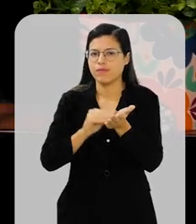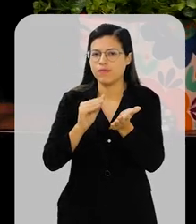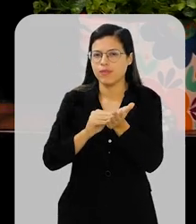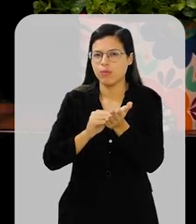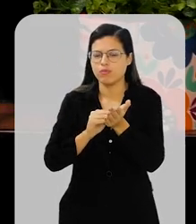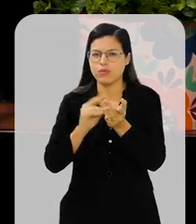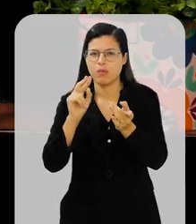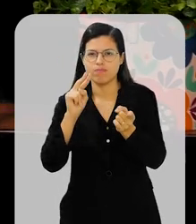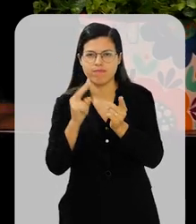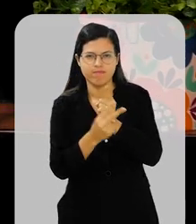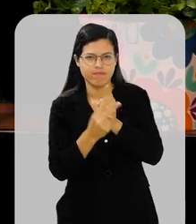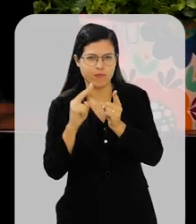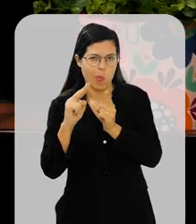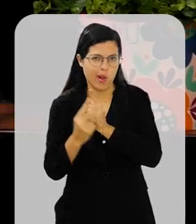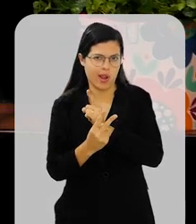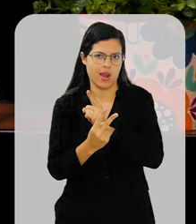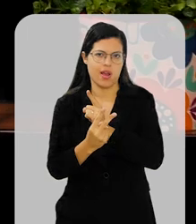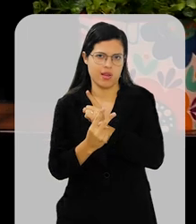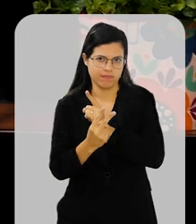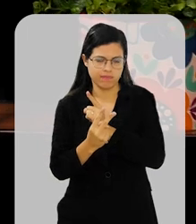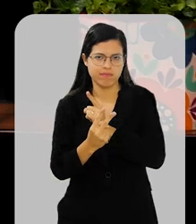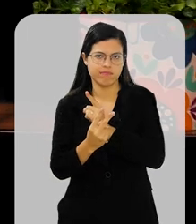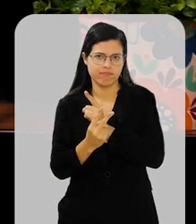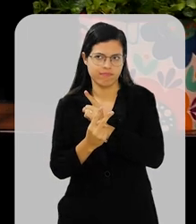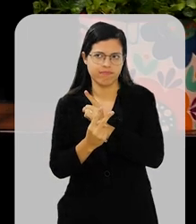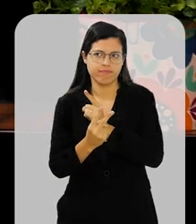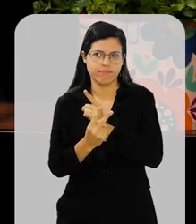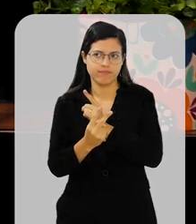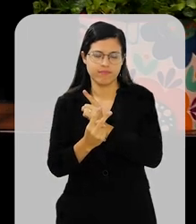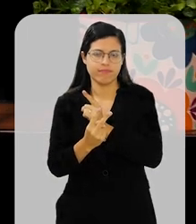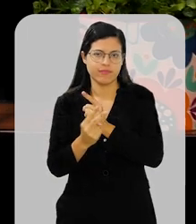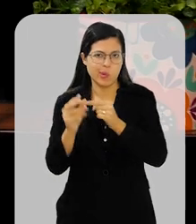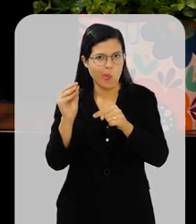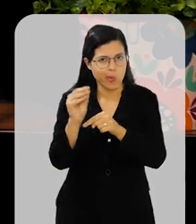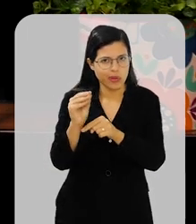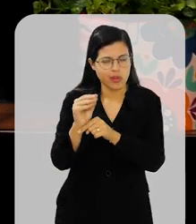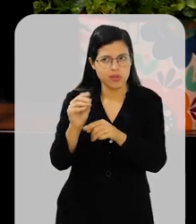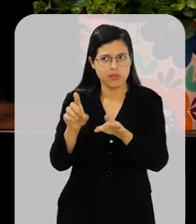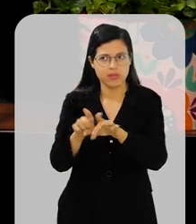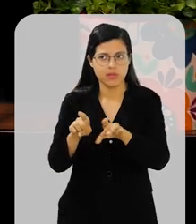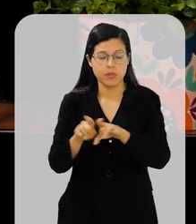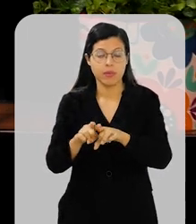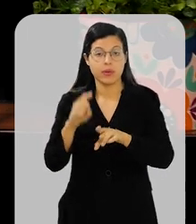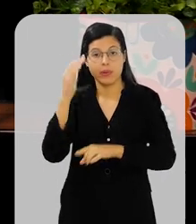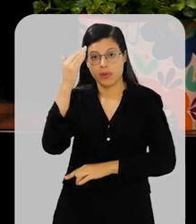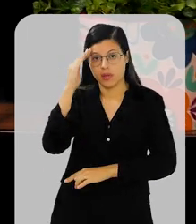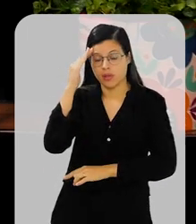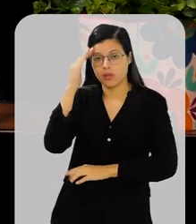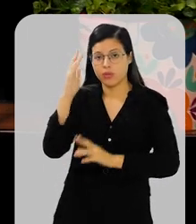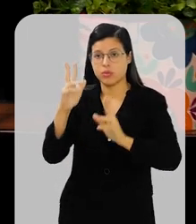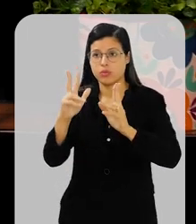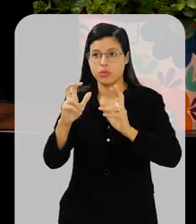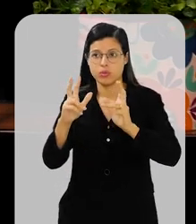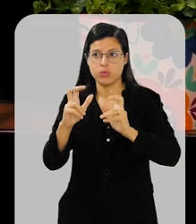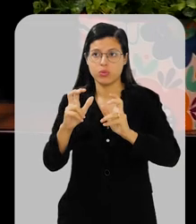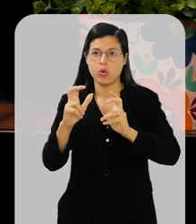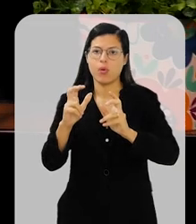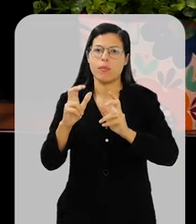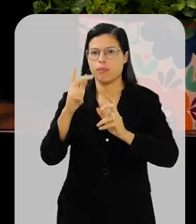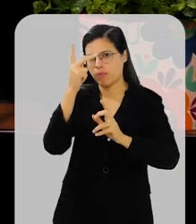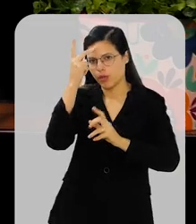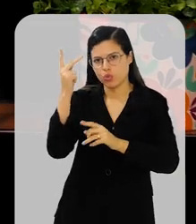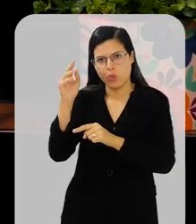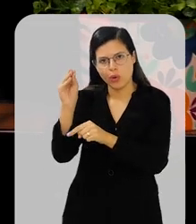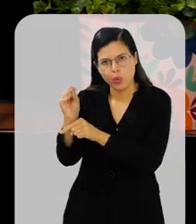aquele olhar, aquele cuidado, que pelo fato, inclusive eu entendo sobre a parte